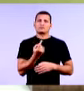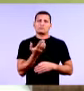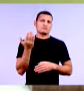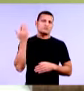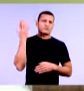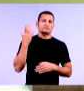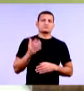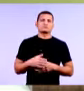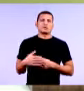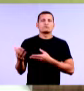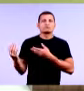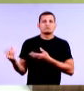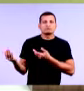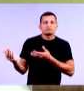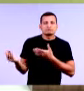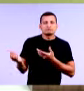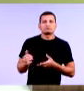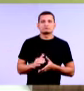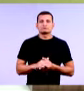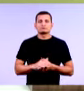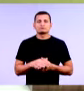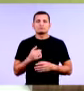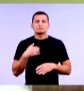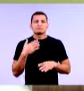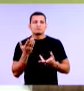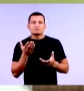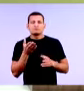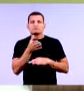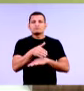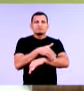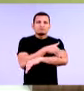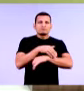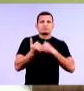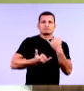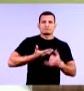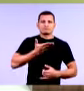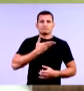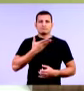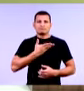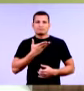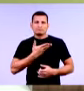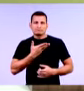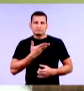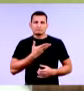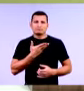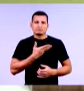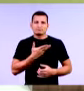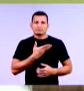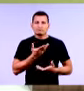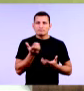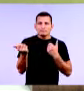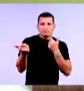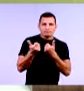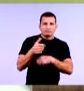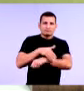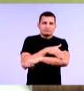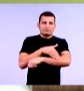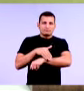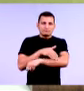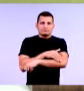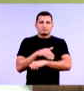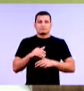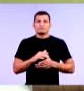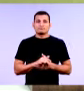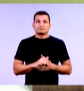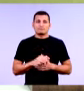nós éramos mais novos, nós íamos para a rua brincar com os meninos, com os colegas de rua, com os colegas da rua próximos. E